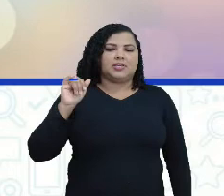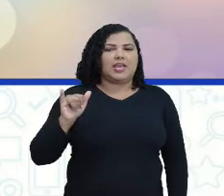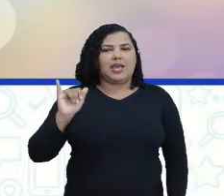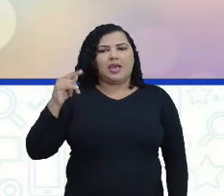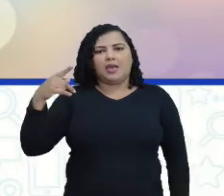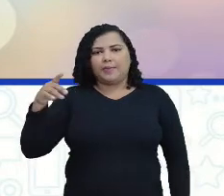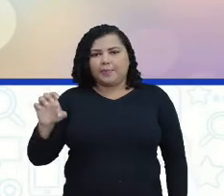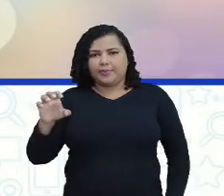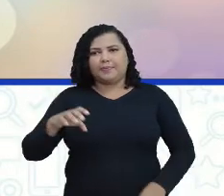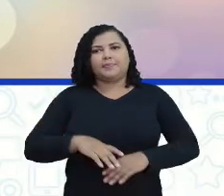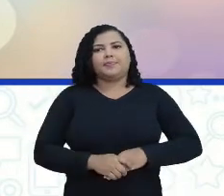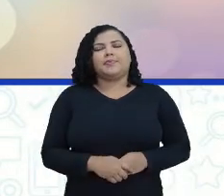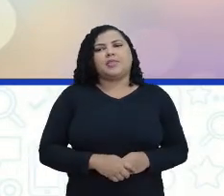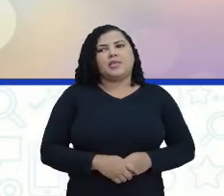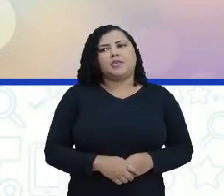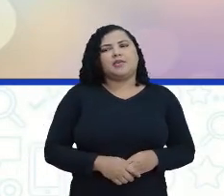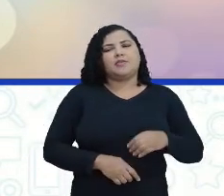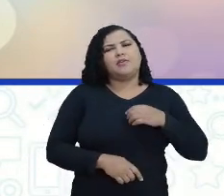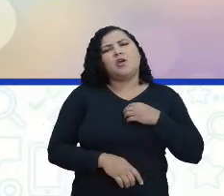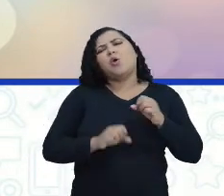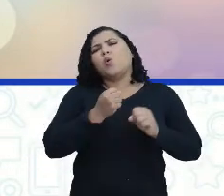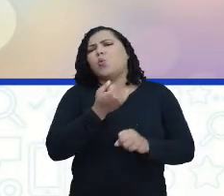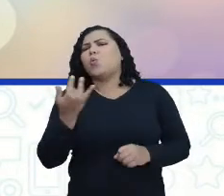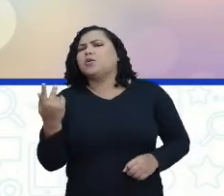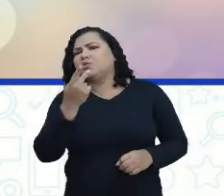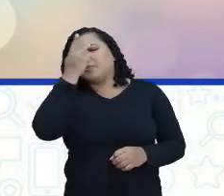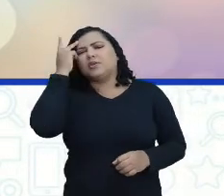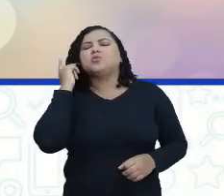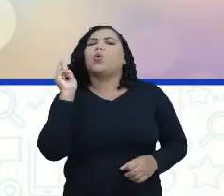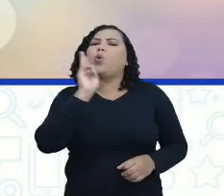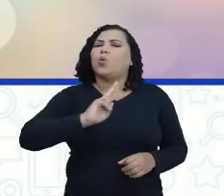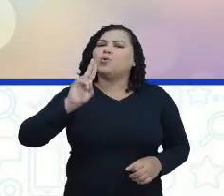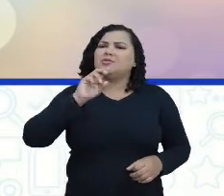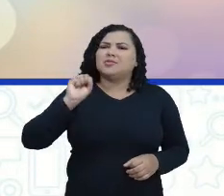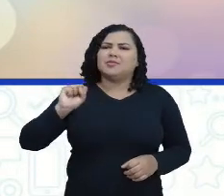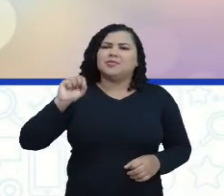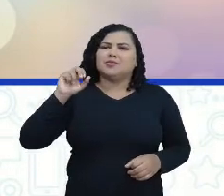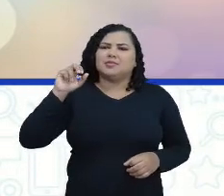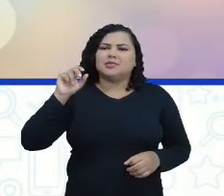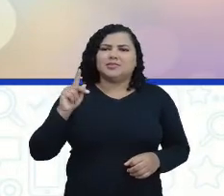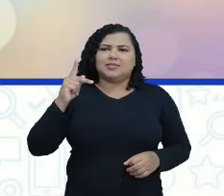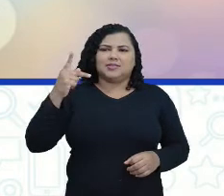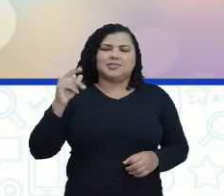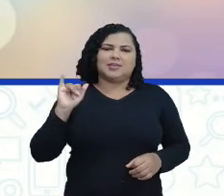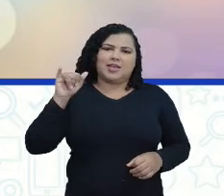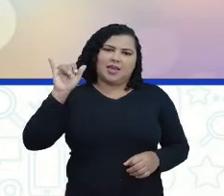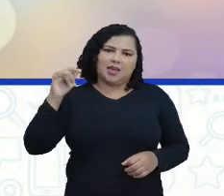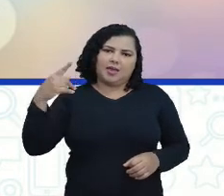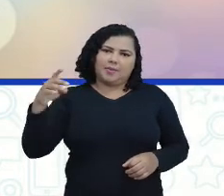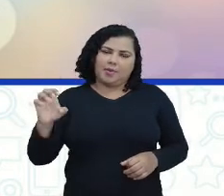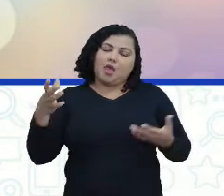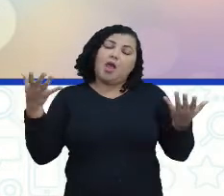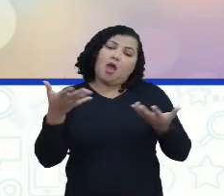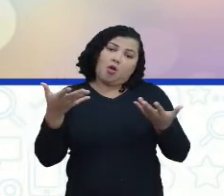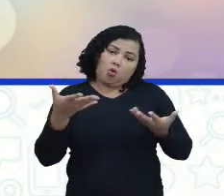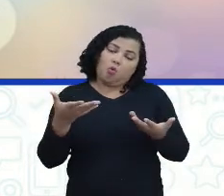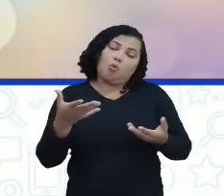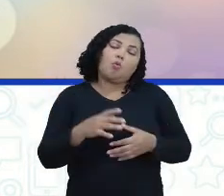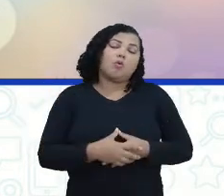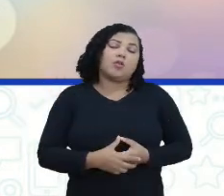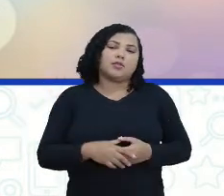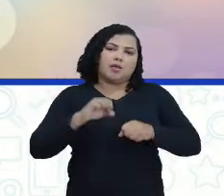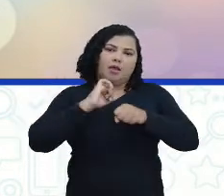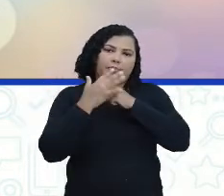serviço principal de mensagens. Eu pergunto, quantas pessoas hoje usam realmente o Skype? Agora, nesse contexto pandêmico,